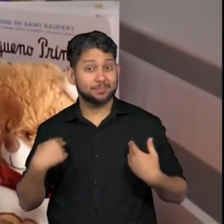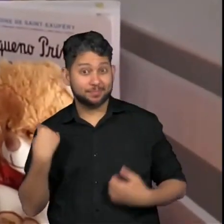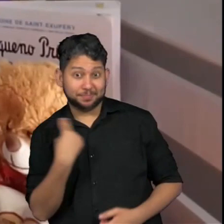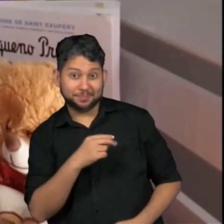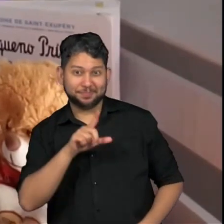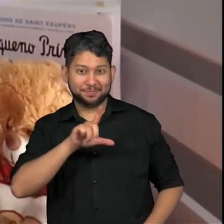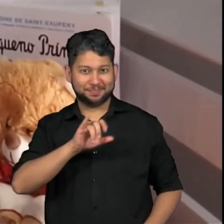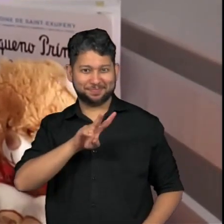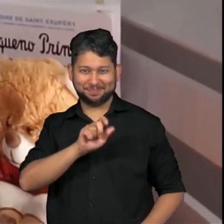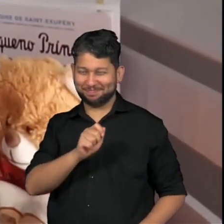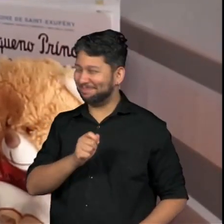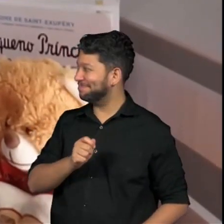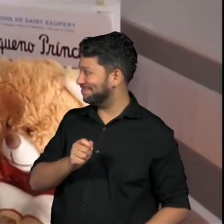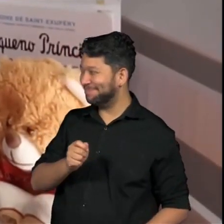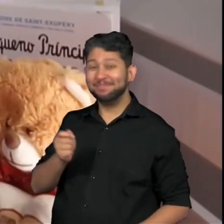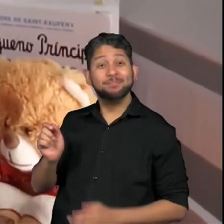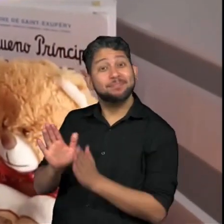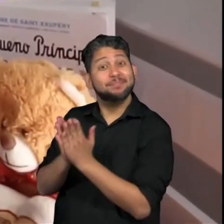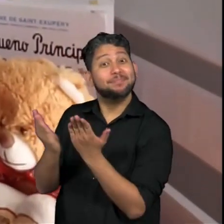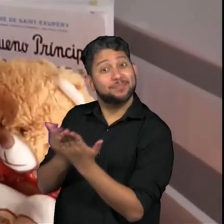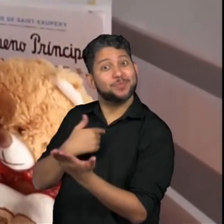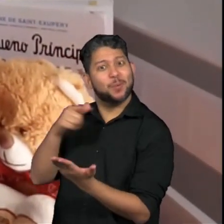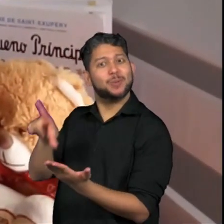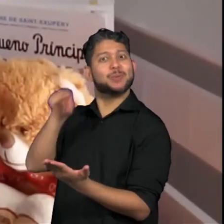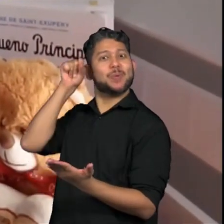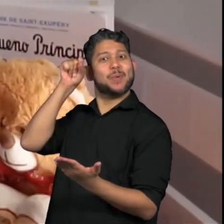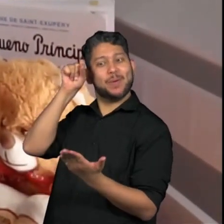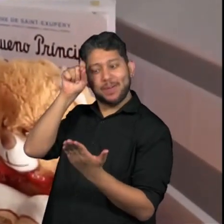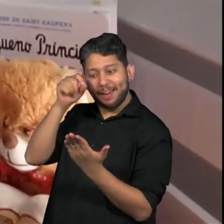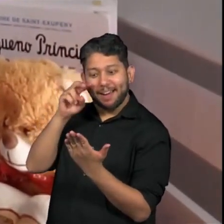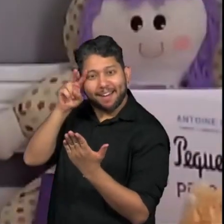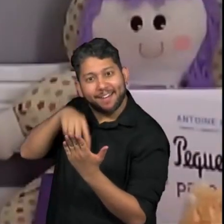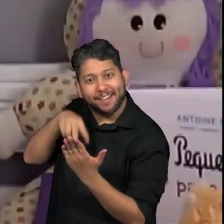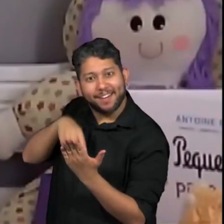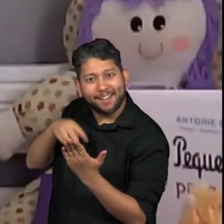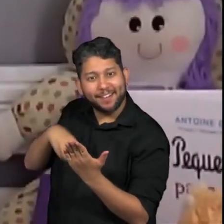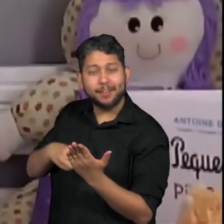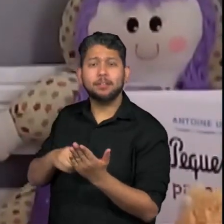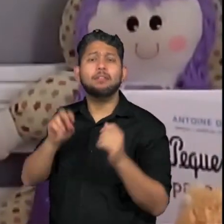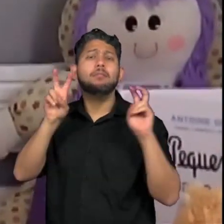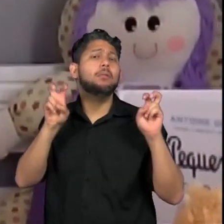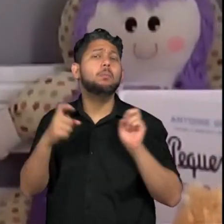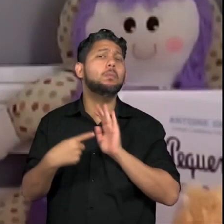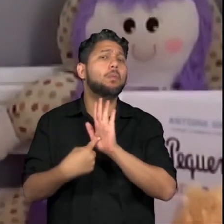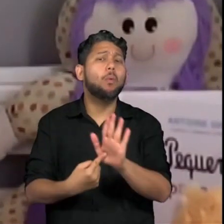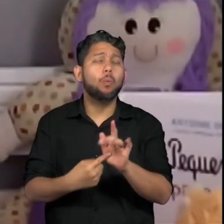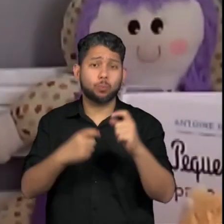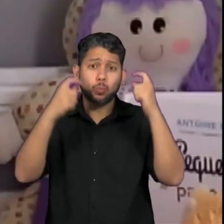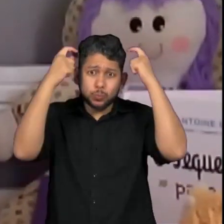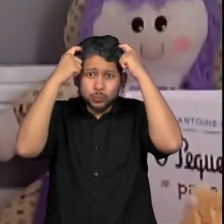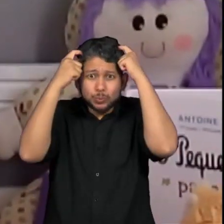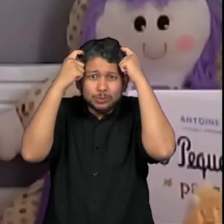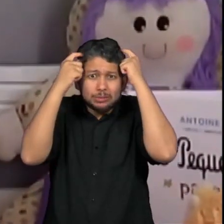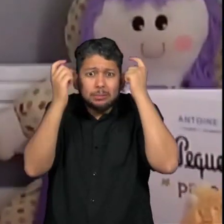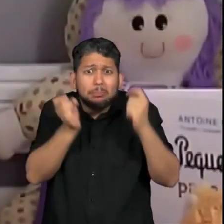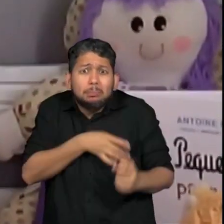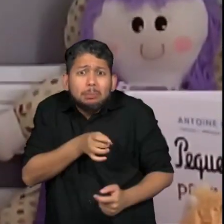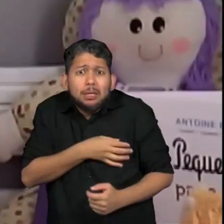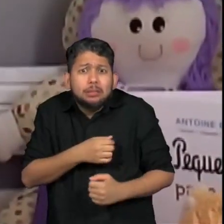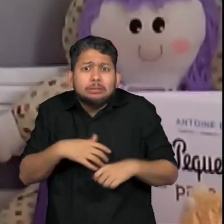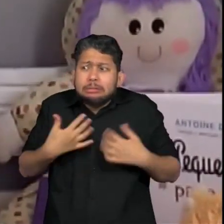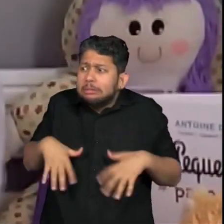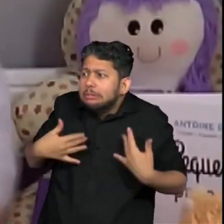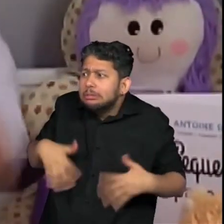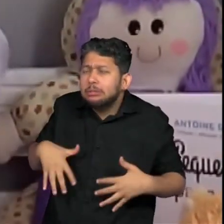Júlia e esse foi o livro que eu escolhi para o desafio literário. O livro ele mostra como o ursinho